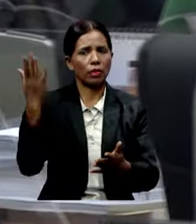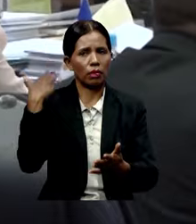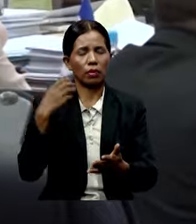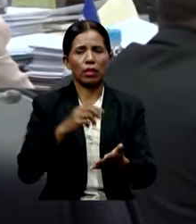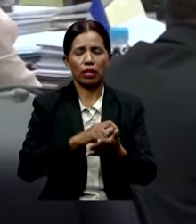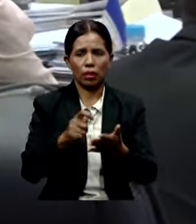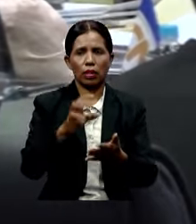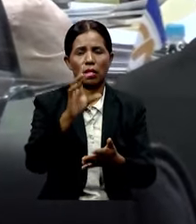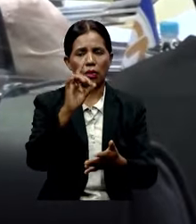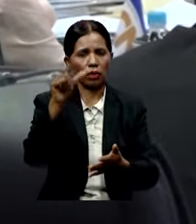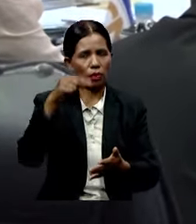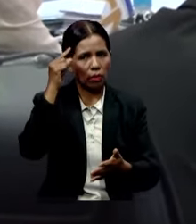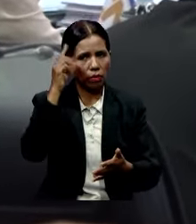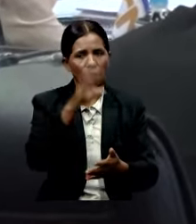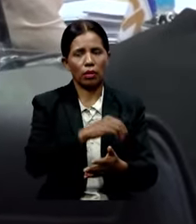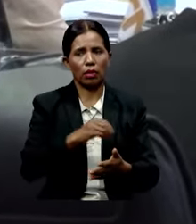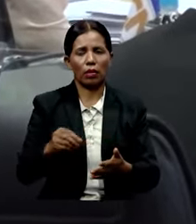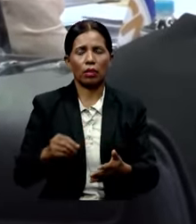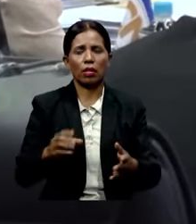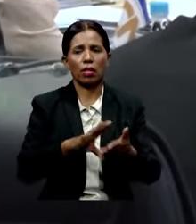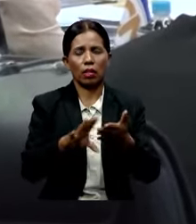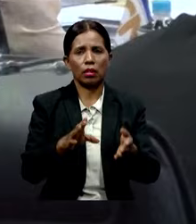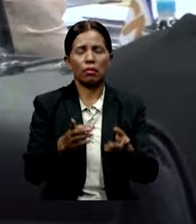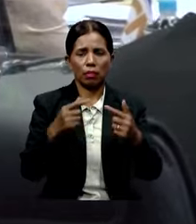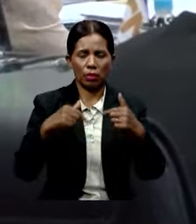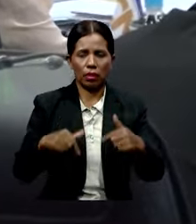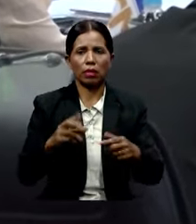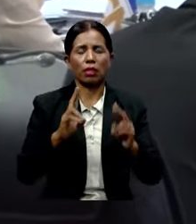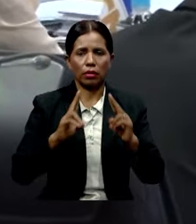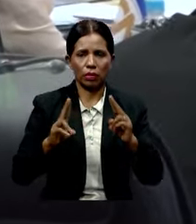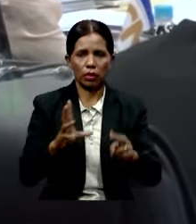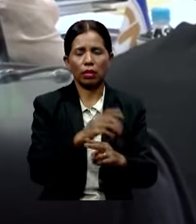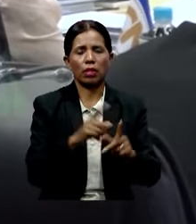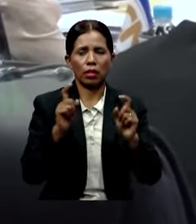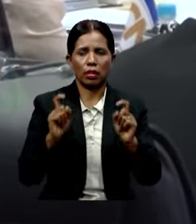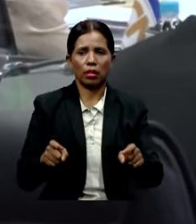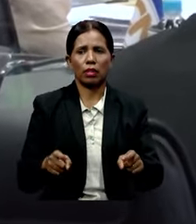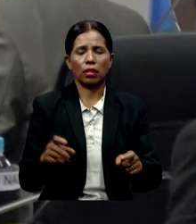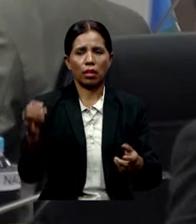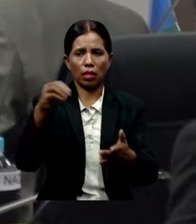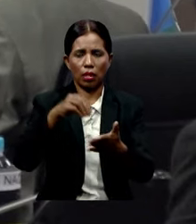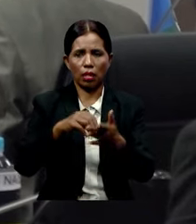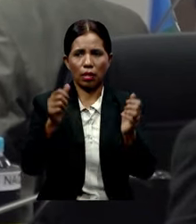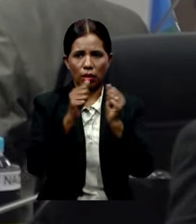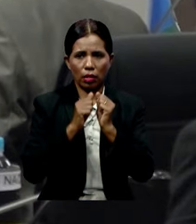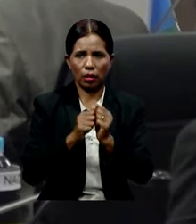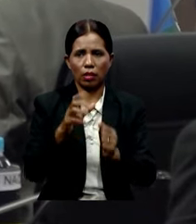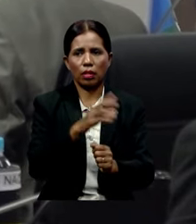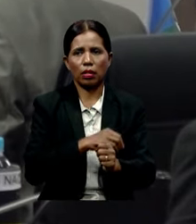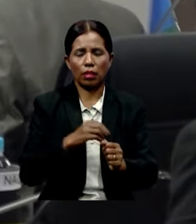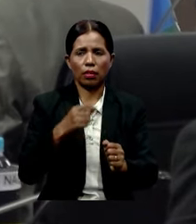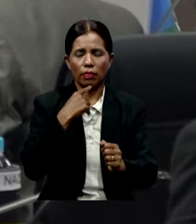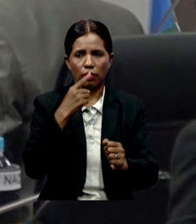prático oitavo governo nian pedido quando mais o caráter urgência ou caráter normal tem que consta há muito ho, exposição de